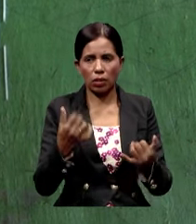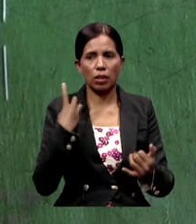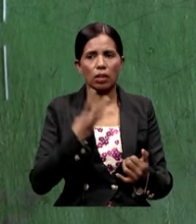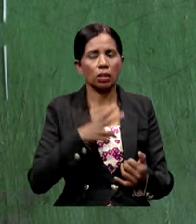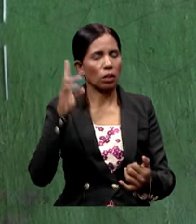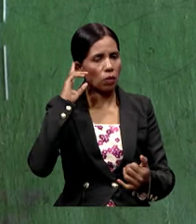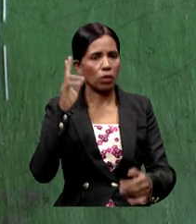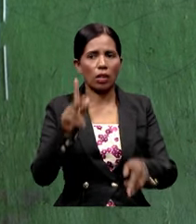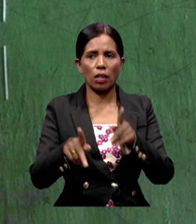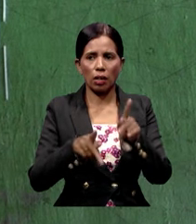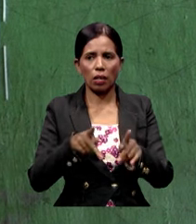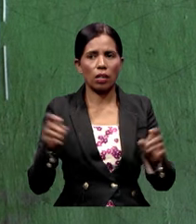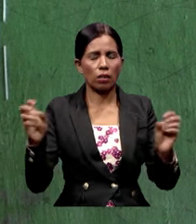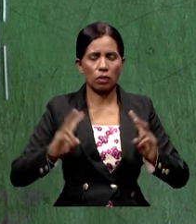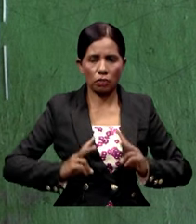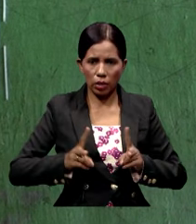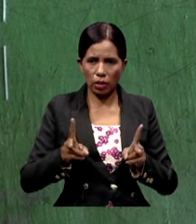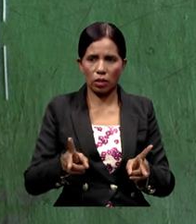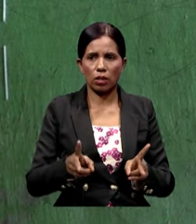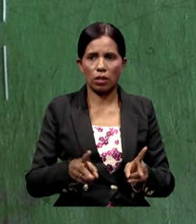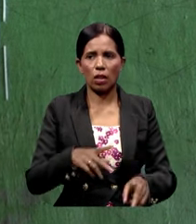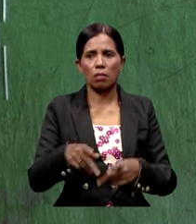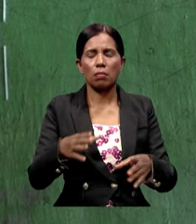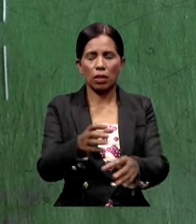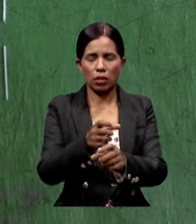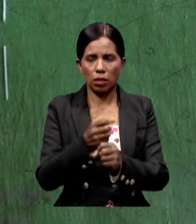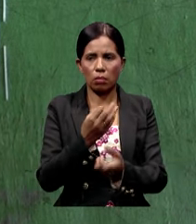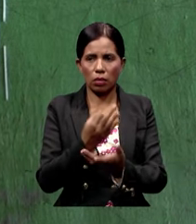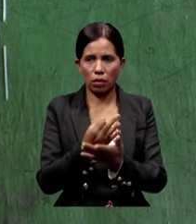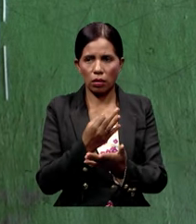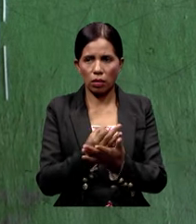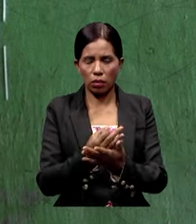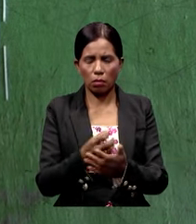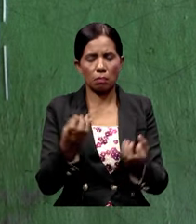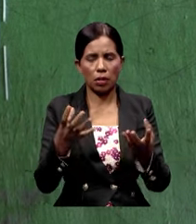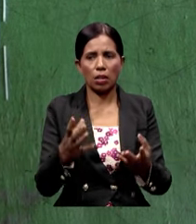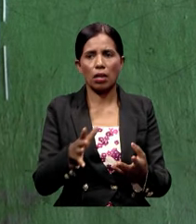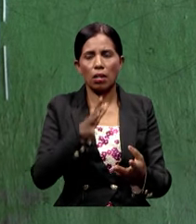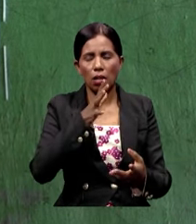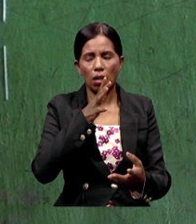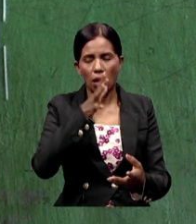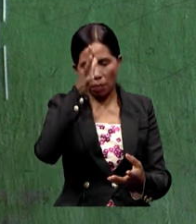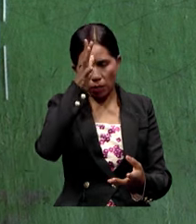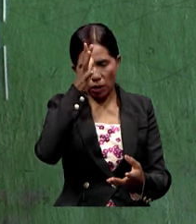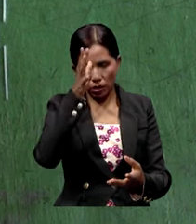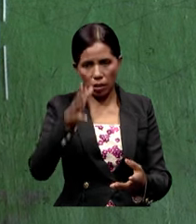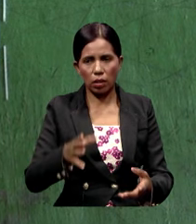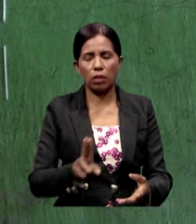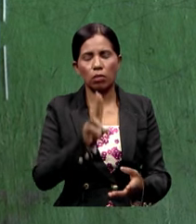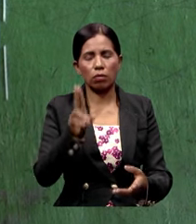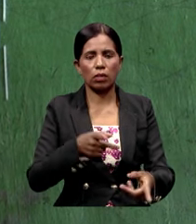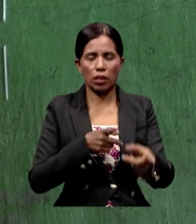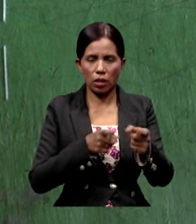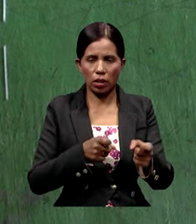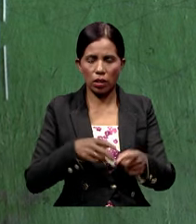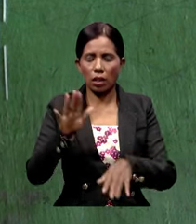mane be ke la veteranos e me basimo sa lem lem ori am apa ida lem lem fata kai matrai ro la ba la